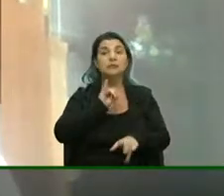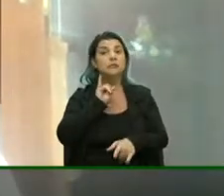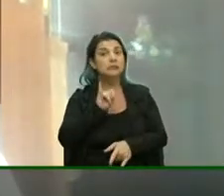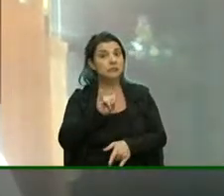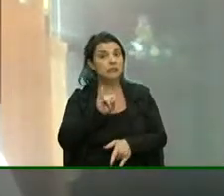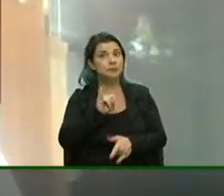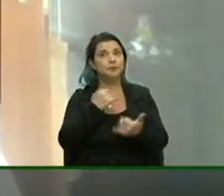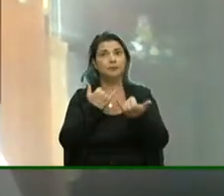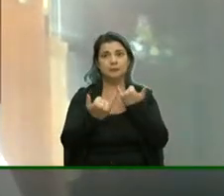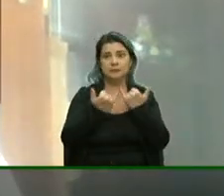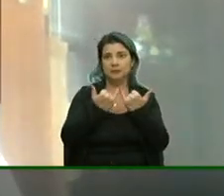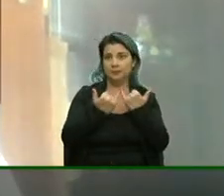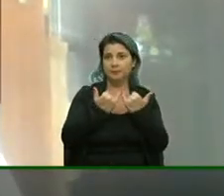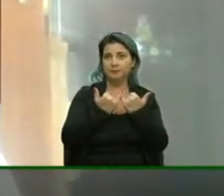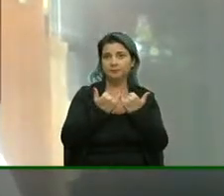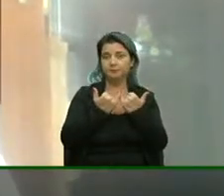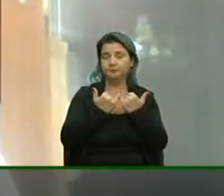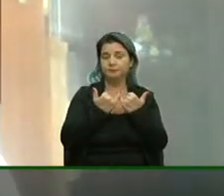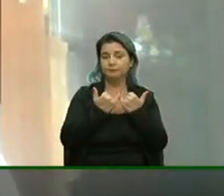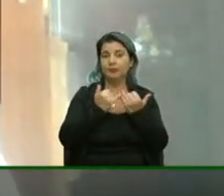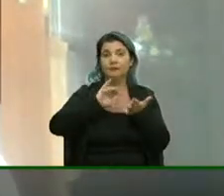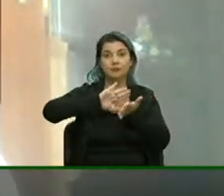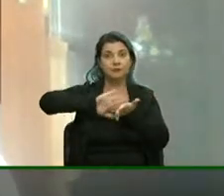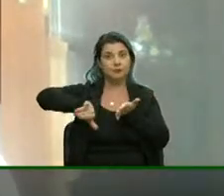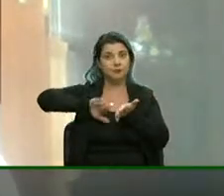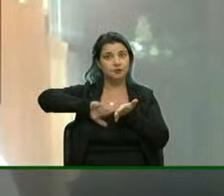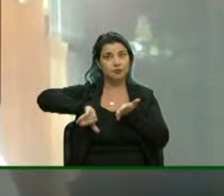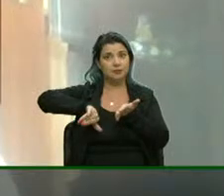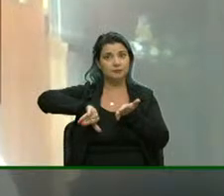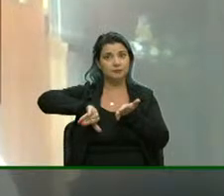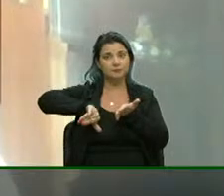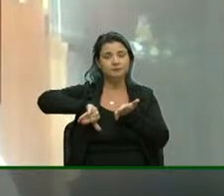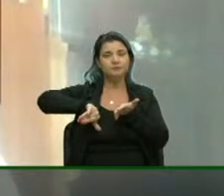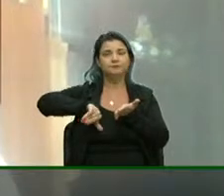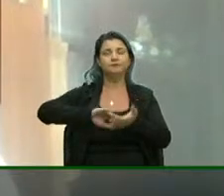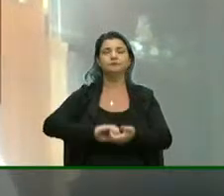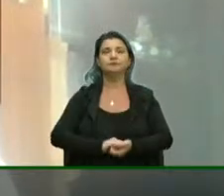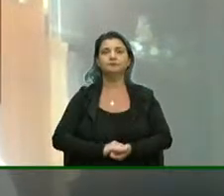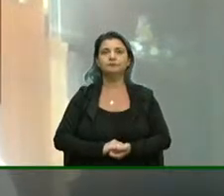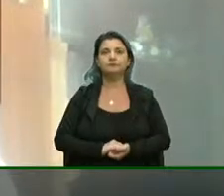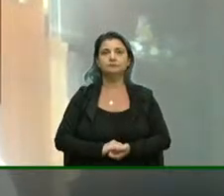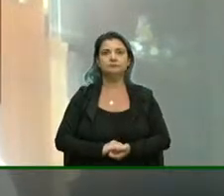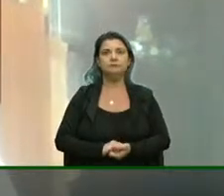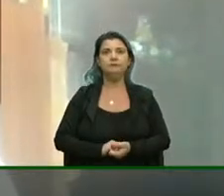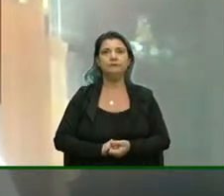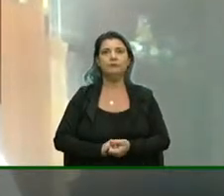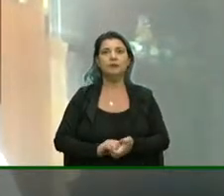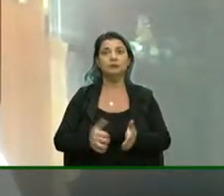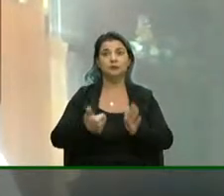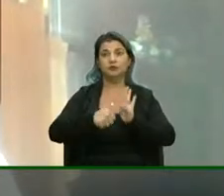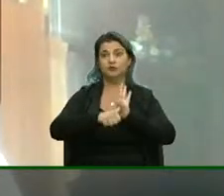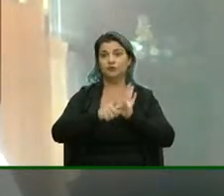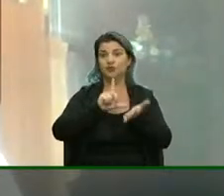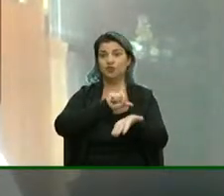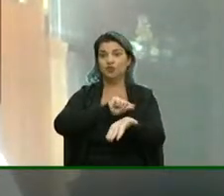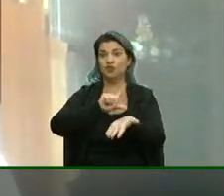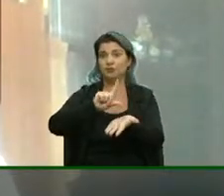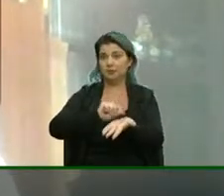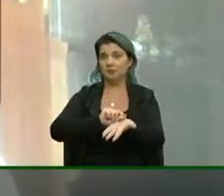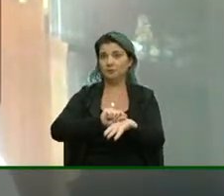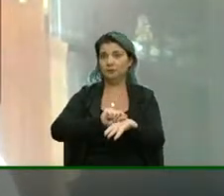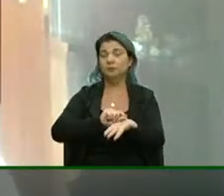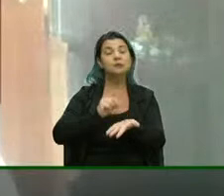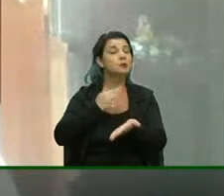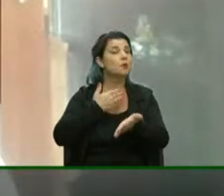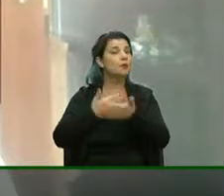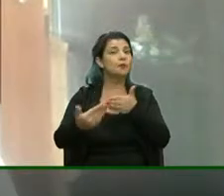for sobre a isenção da emissão digital, qualquer